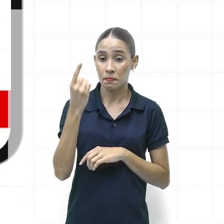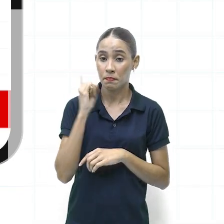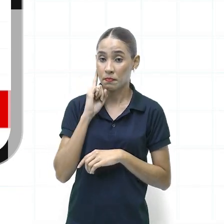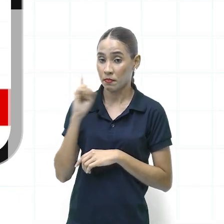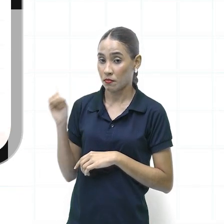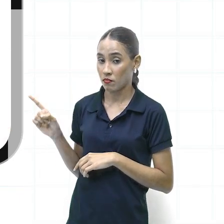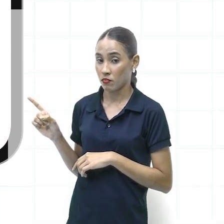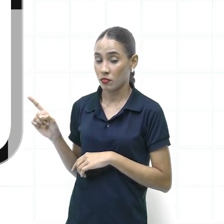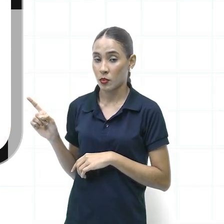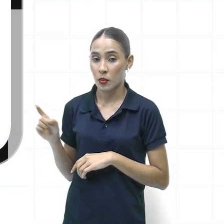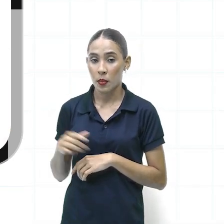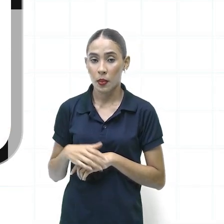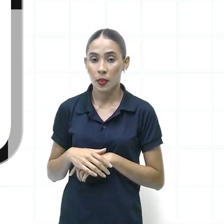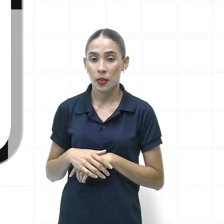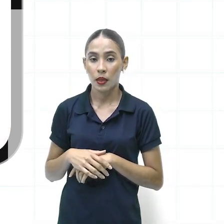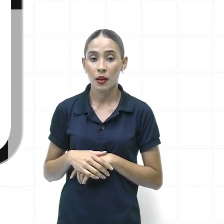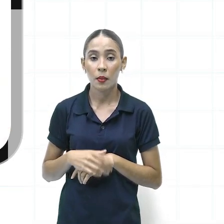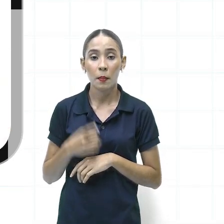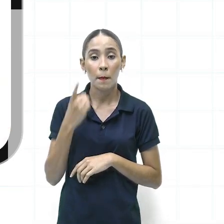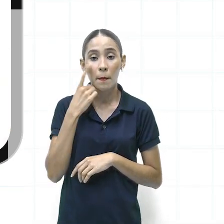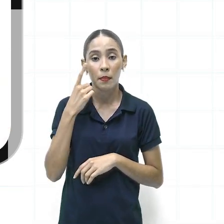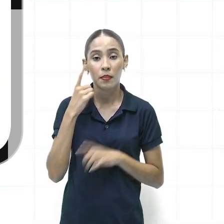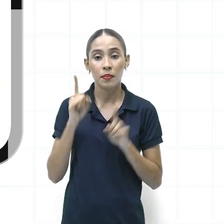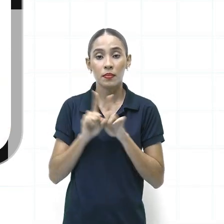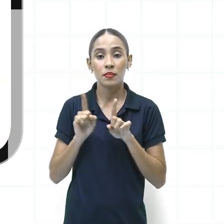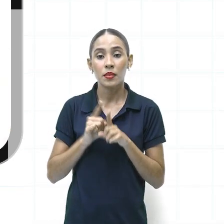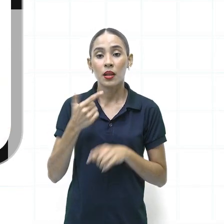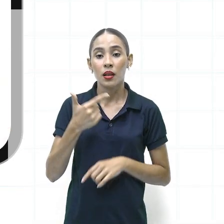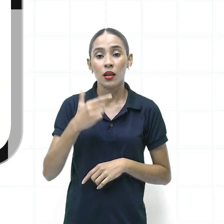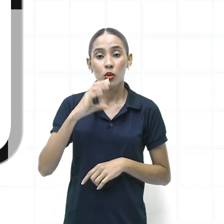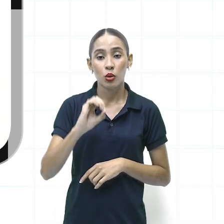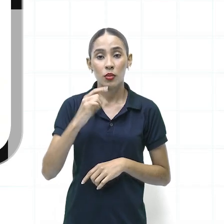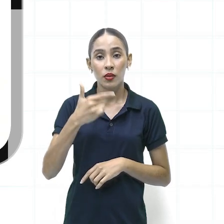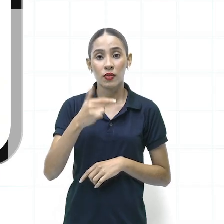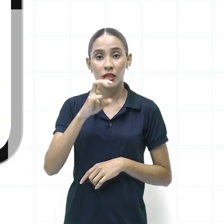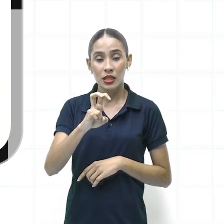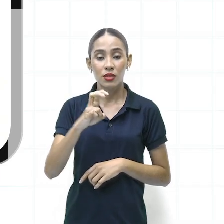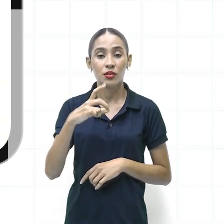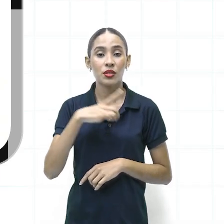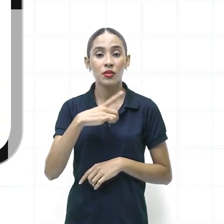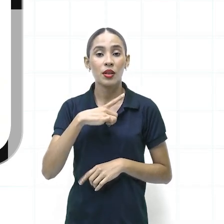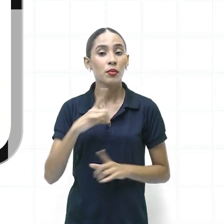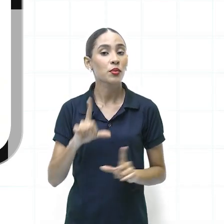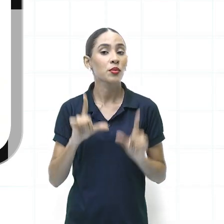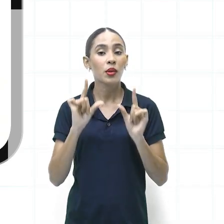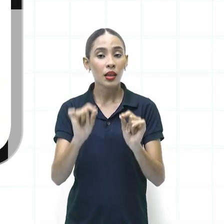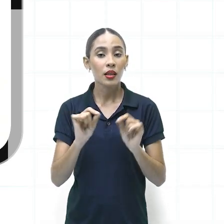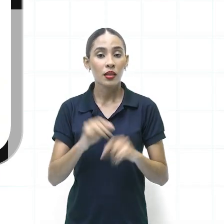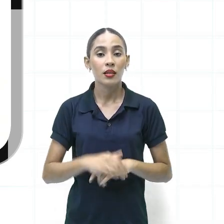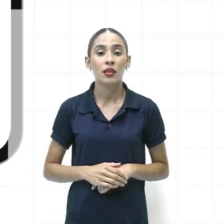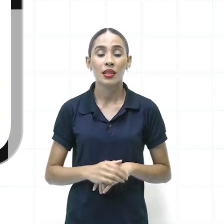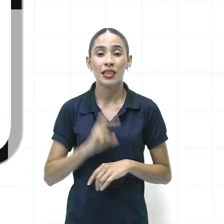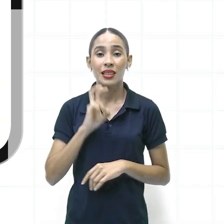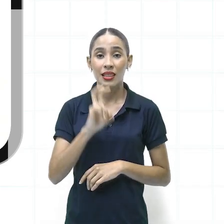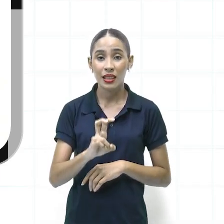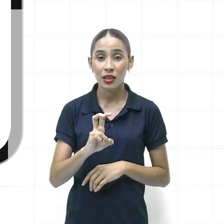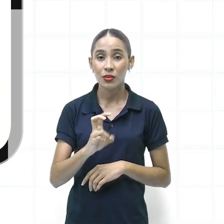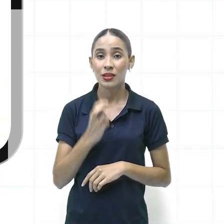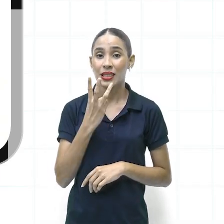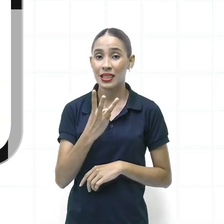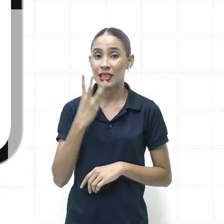finalzinho, vamos observar aqui em 2025, tiveram ali, ó,